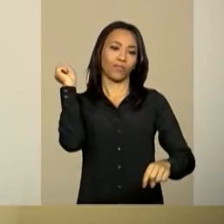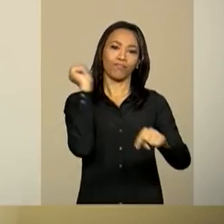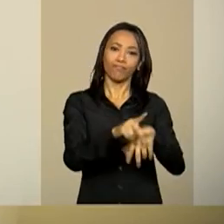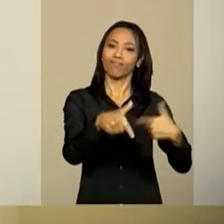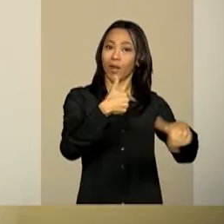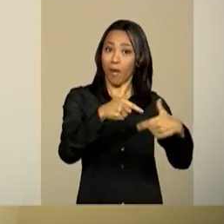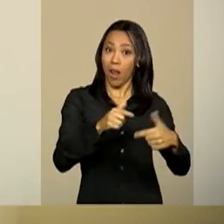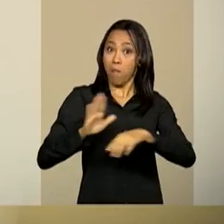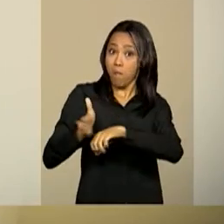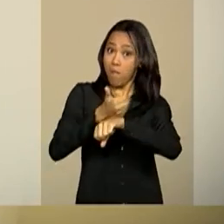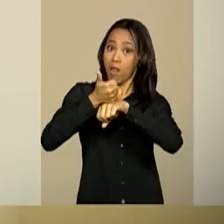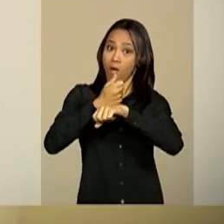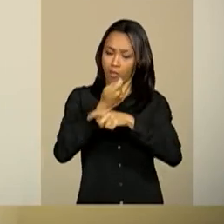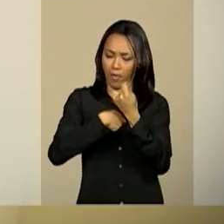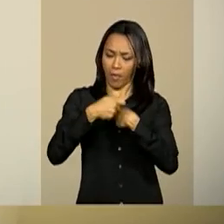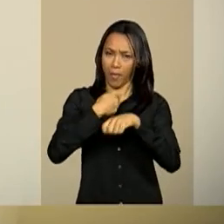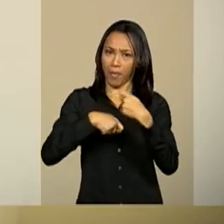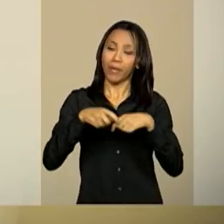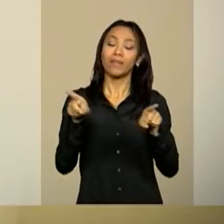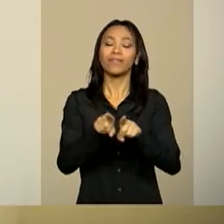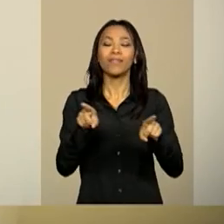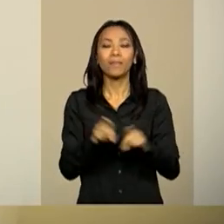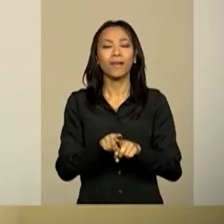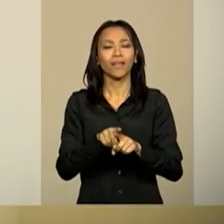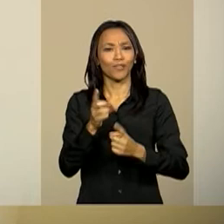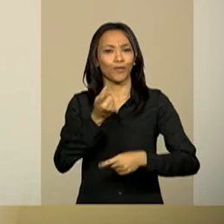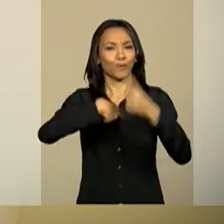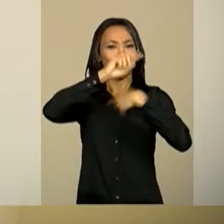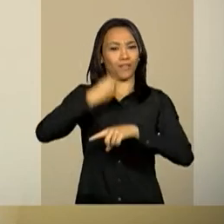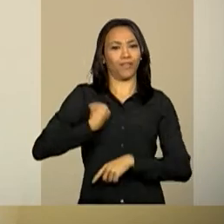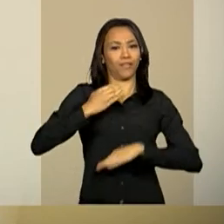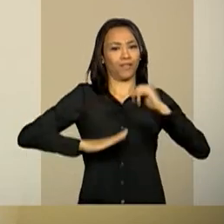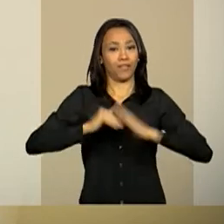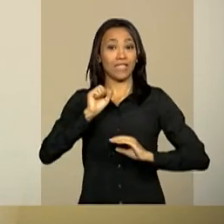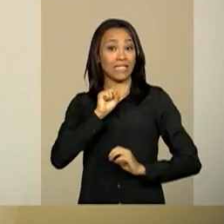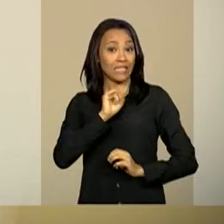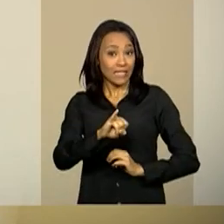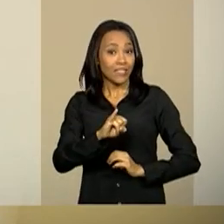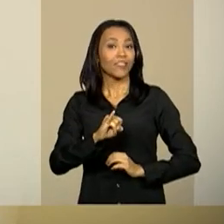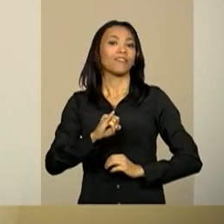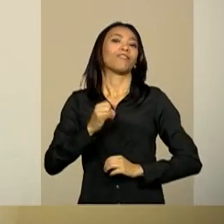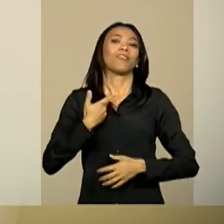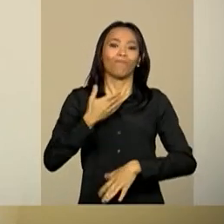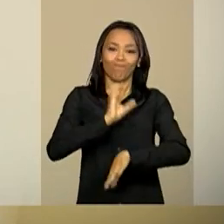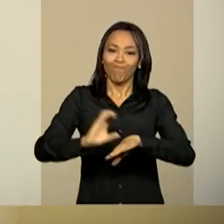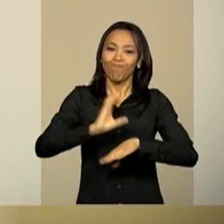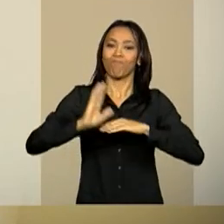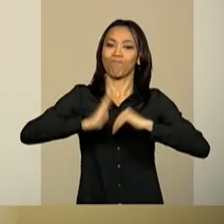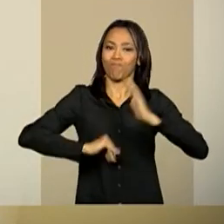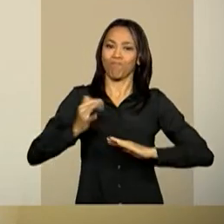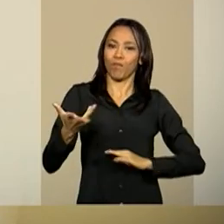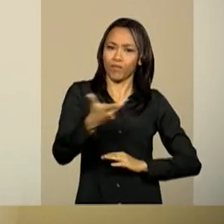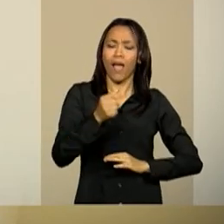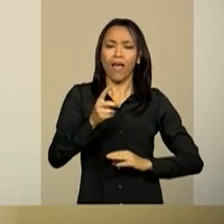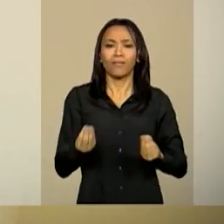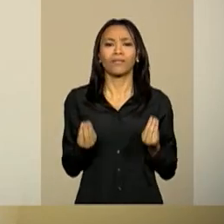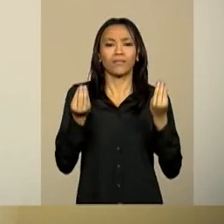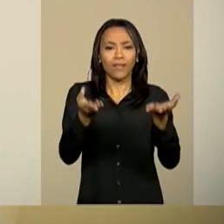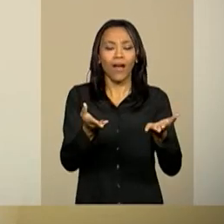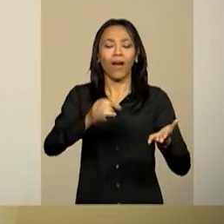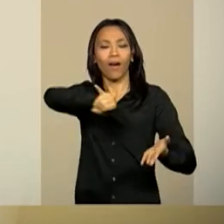melhorar seu negócio ou progredir na sua carreira se tiver em capacitação profissional foi para dar oportunidade